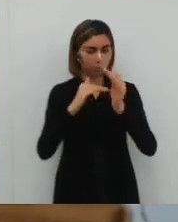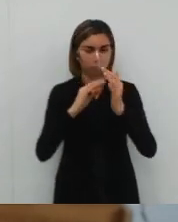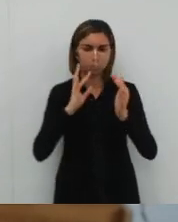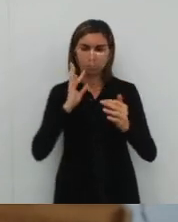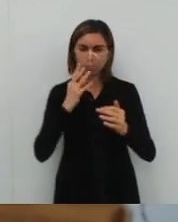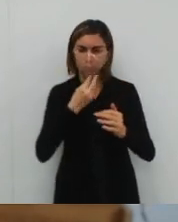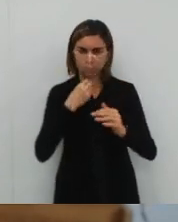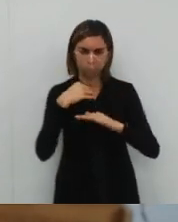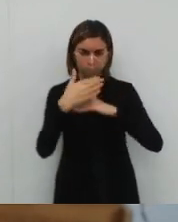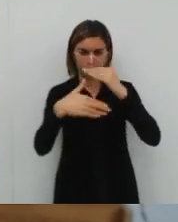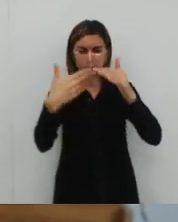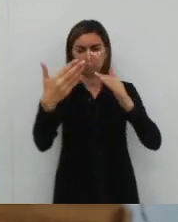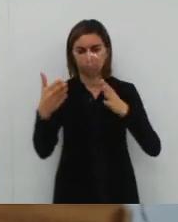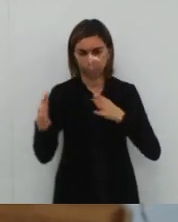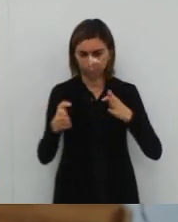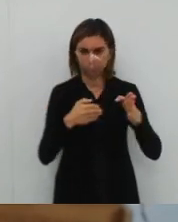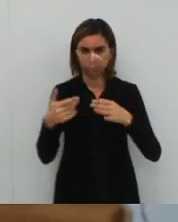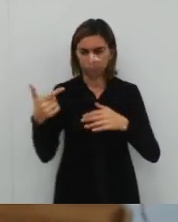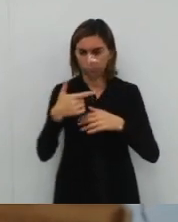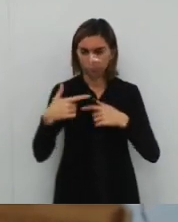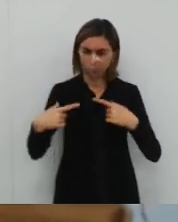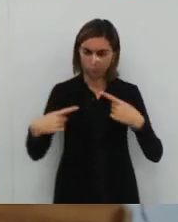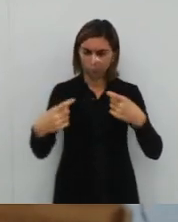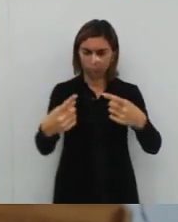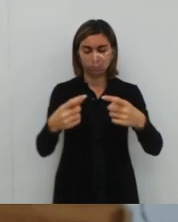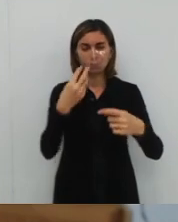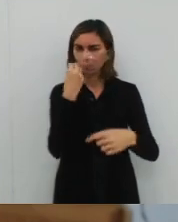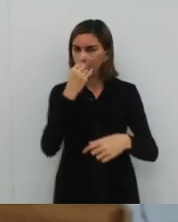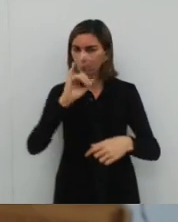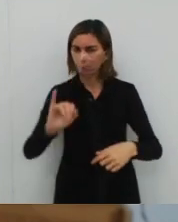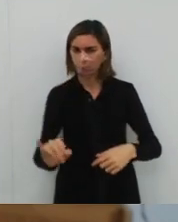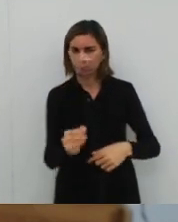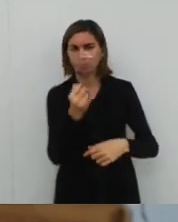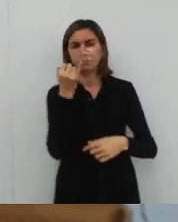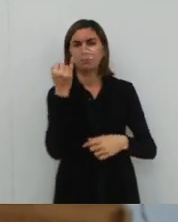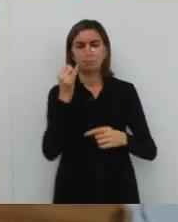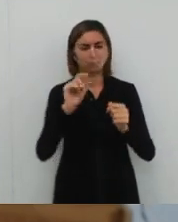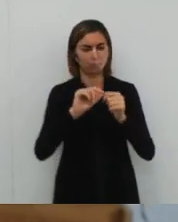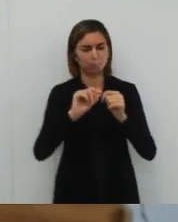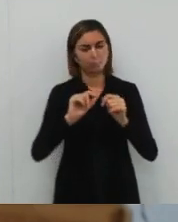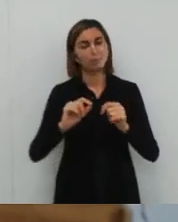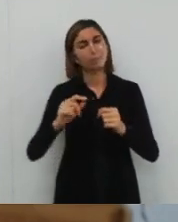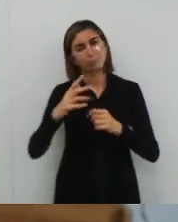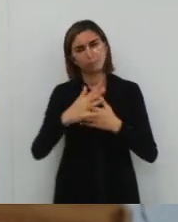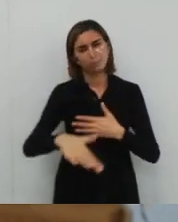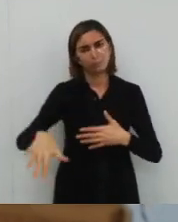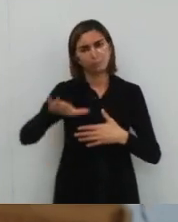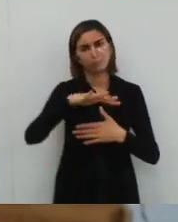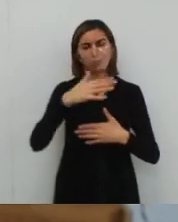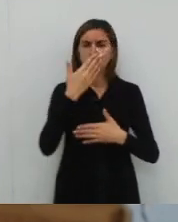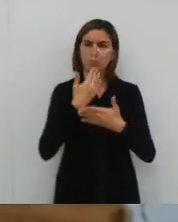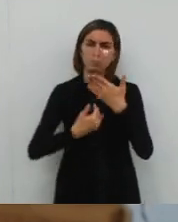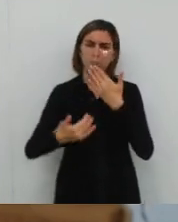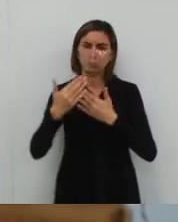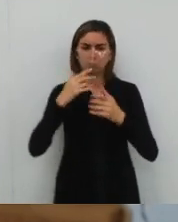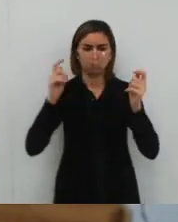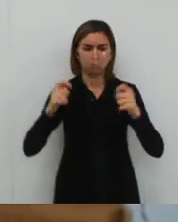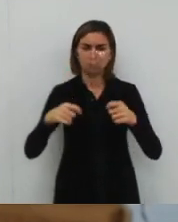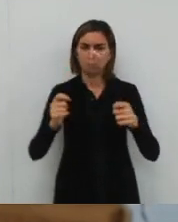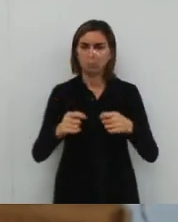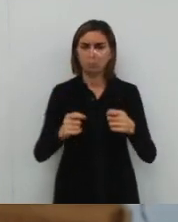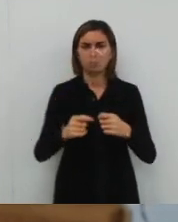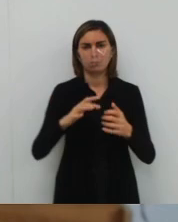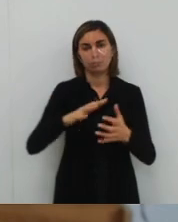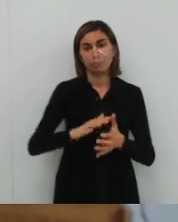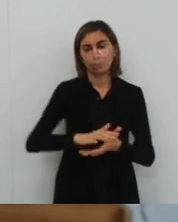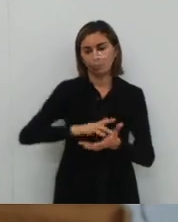conhecimento desenvolvido durante a Segunda Guerra, vamos aproveitar isso e fazer com que o alimento possa ser produzido em